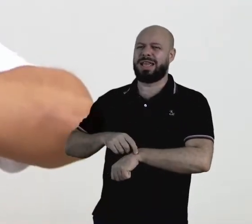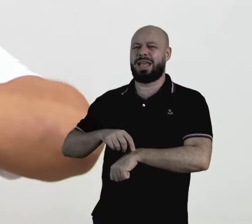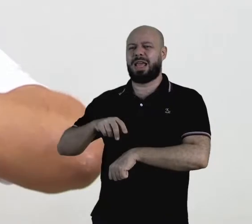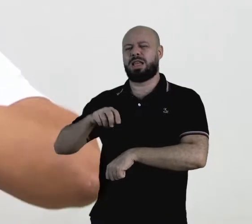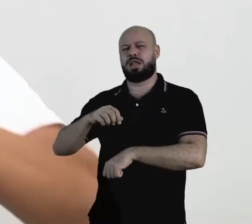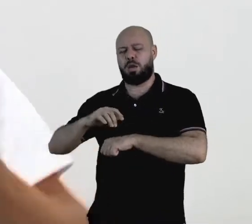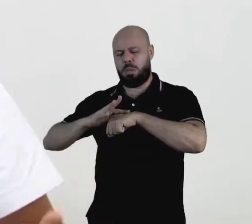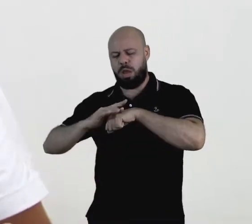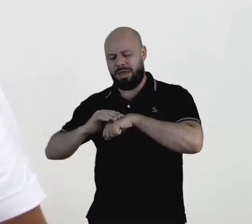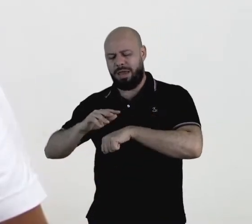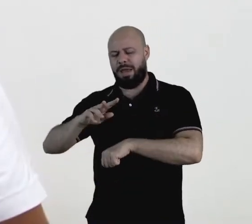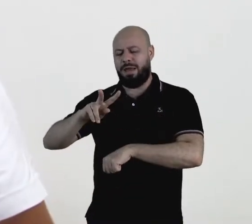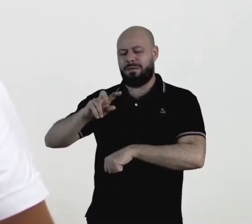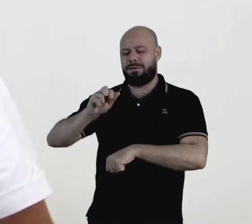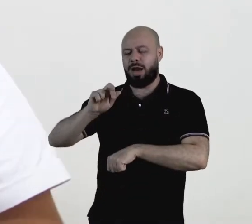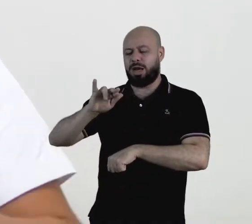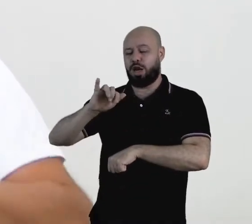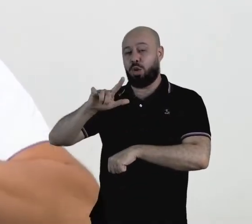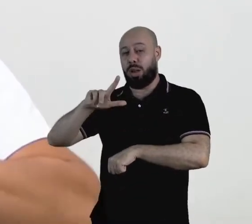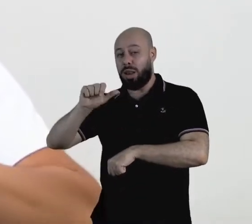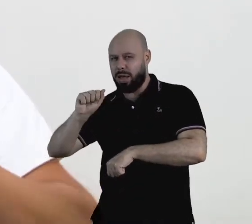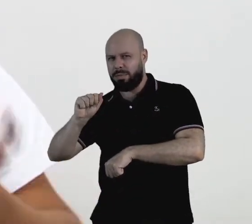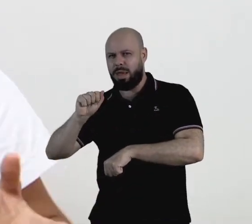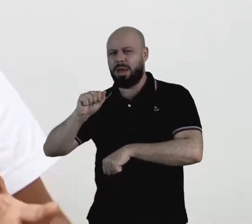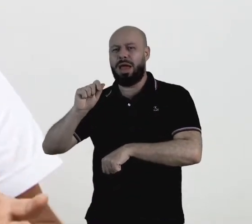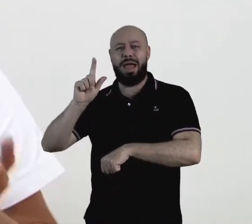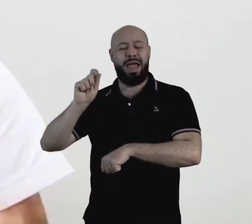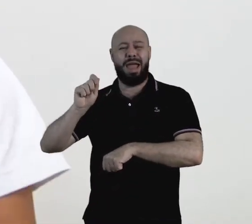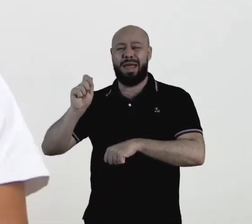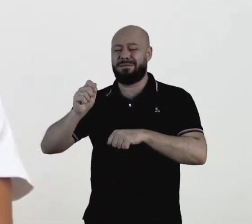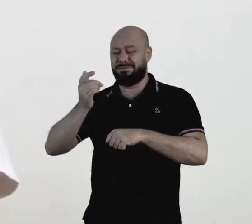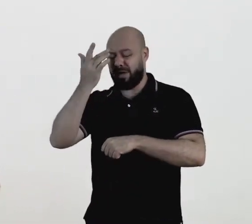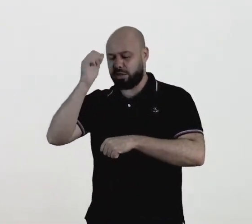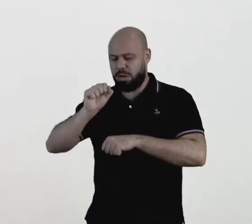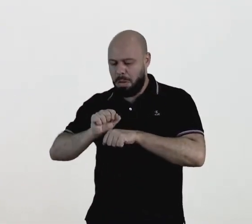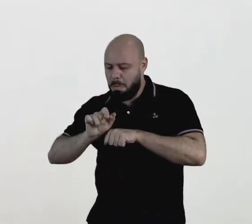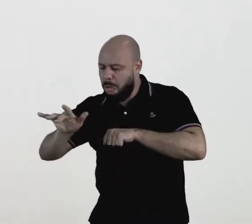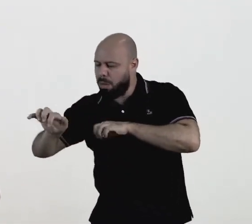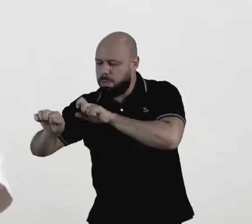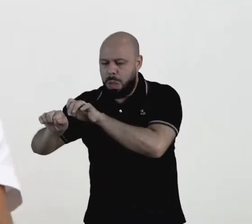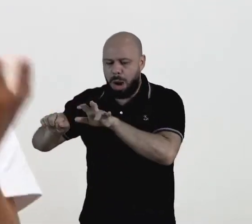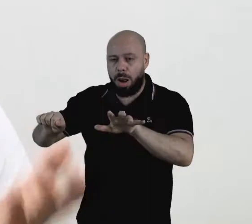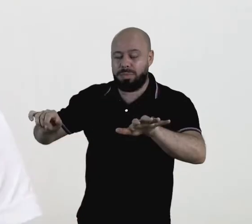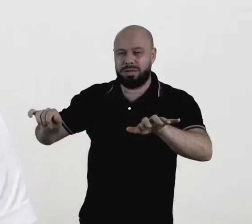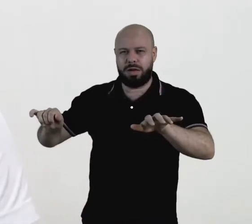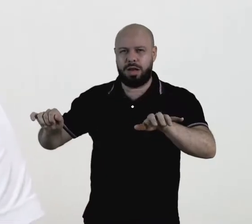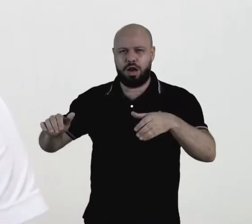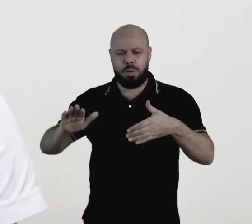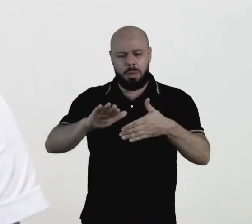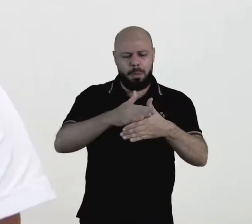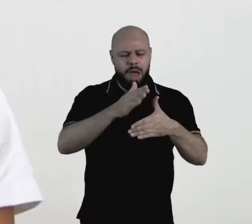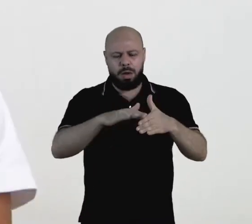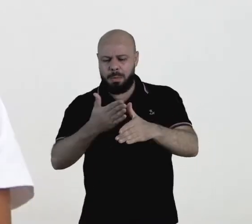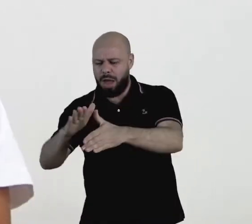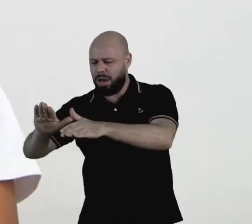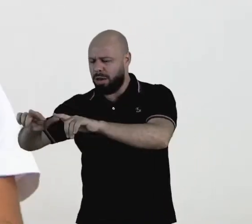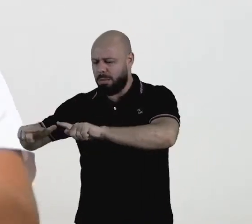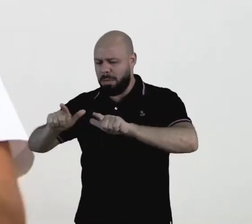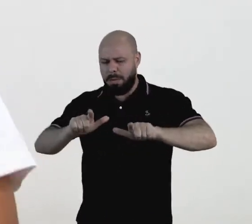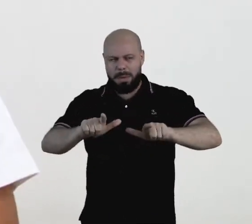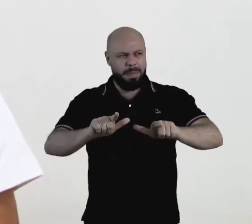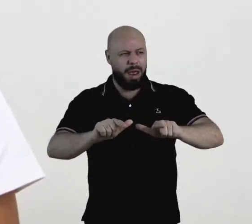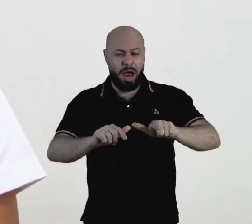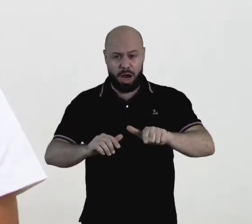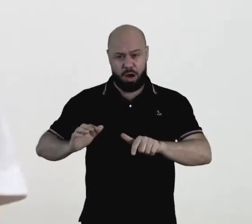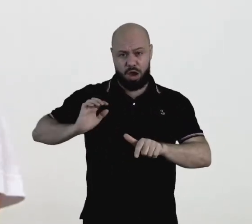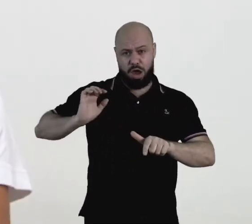estava se alastrando pelo Rio de Janeiro, em vários bairros, tanto bairros ricos quanto bairros pobres, certo? Tanto no